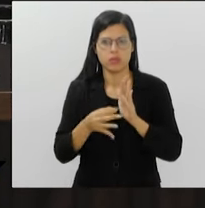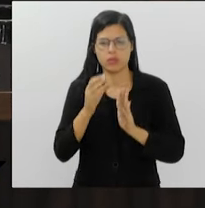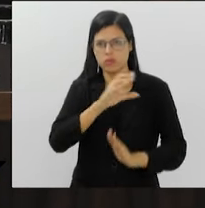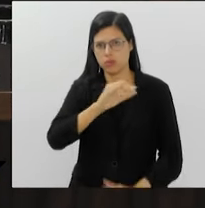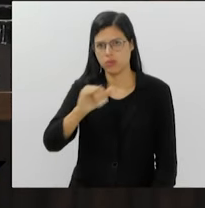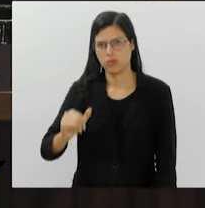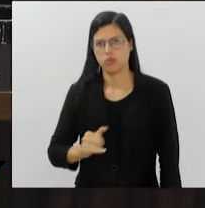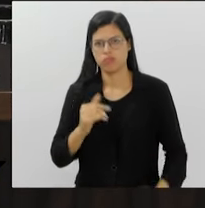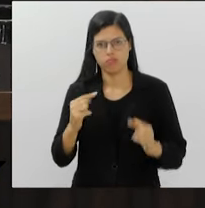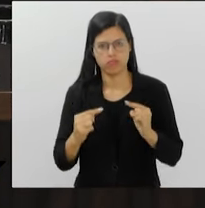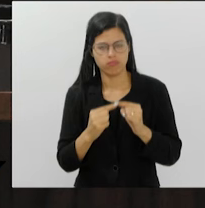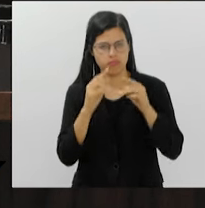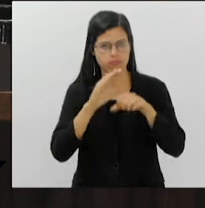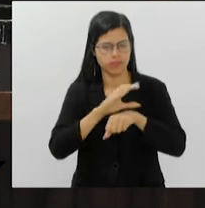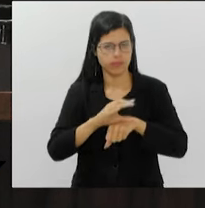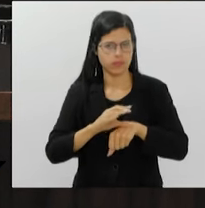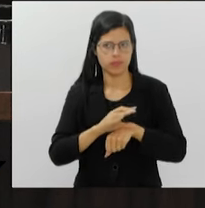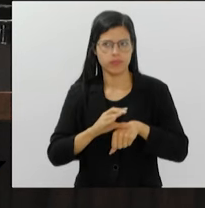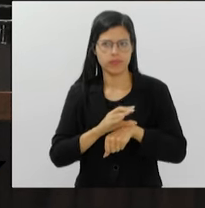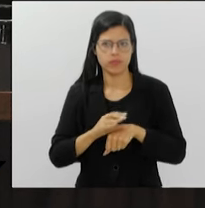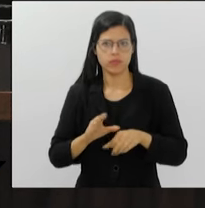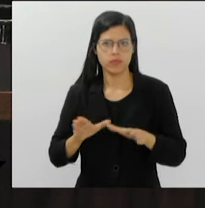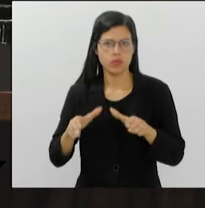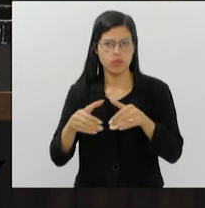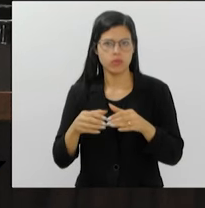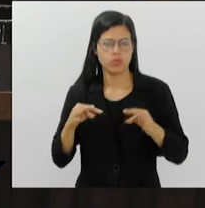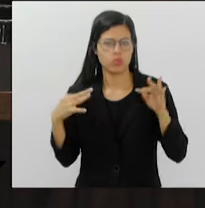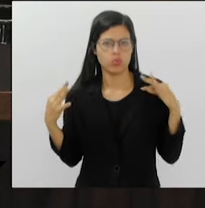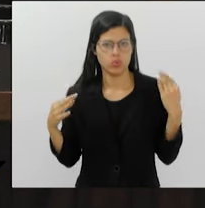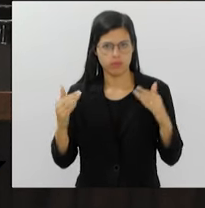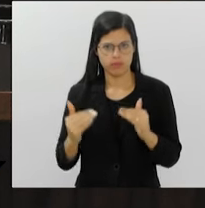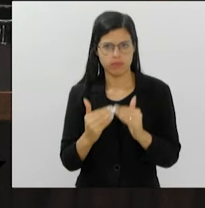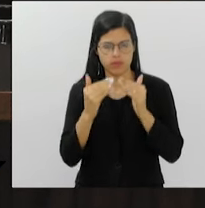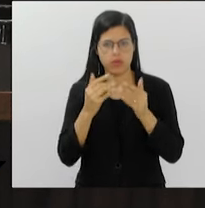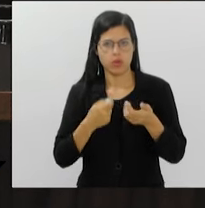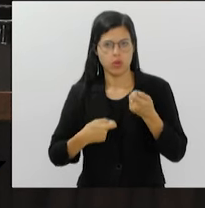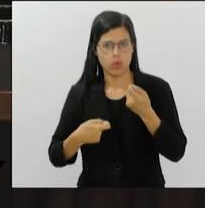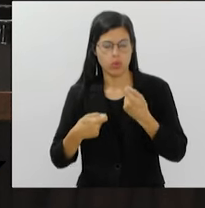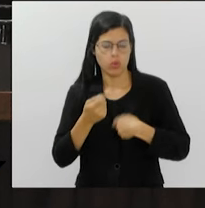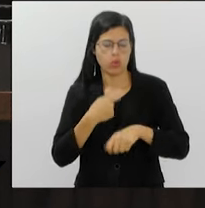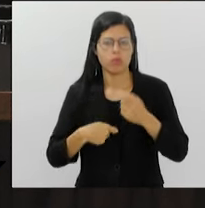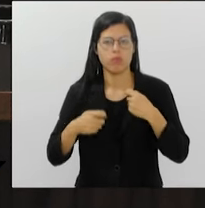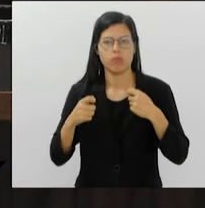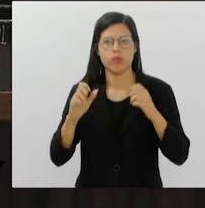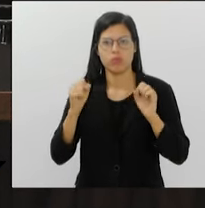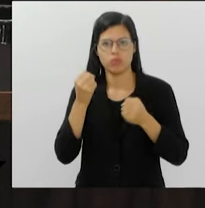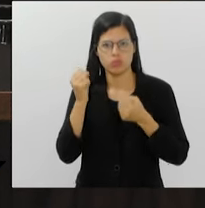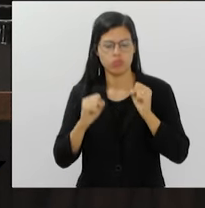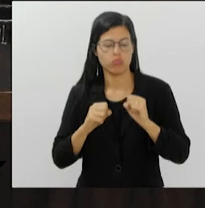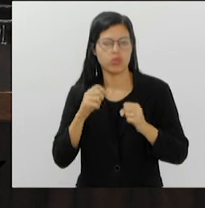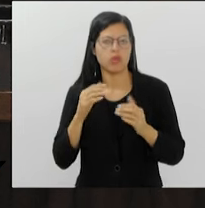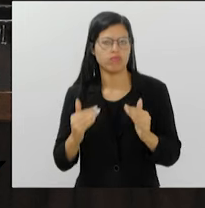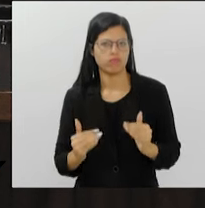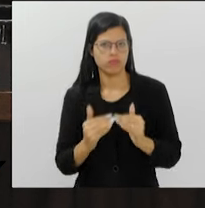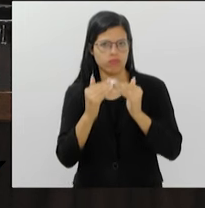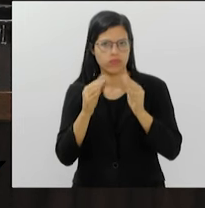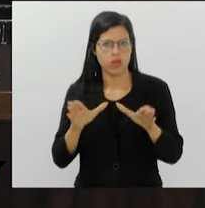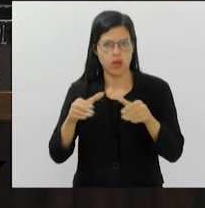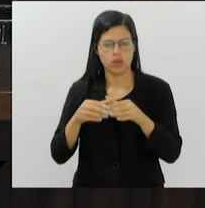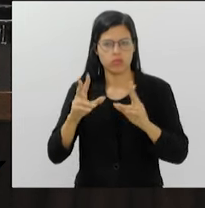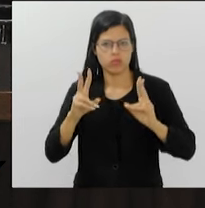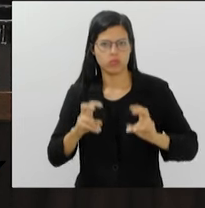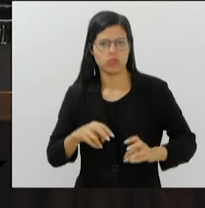e Justiça pela constitucionalidade, de turismo favorável, economia, indústria e comércio favorável, assuntos municipais e desenvolvimento